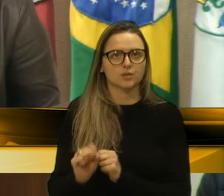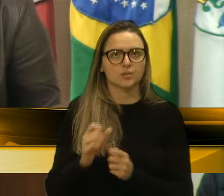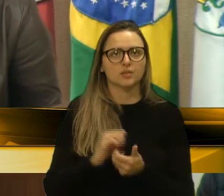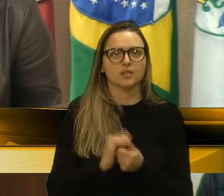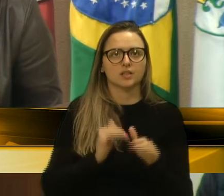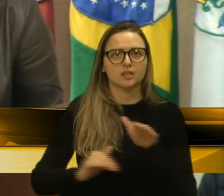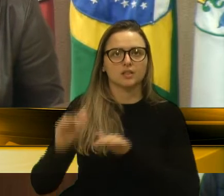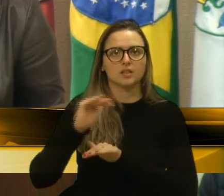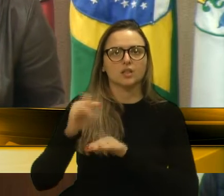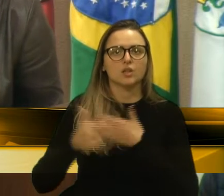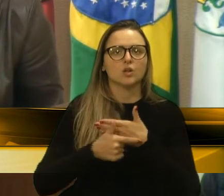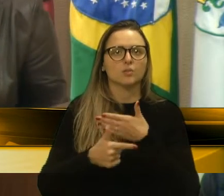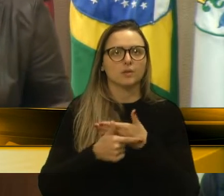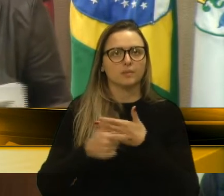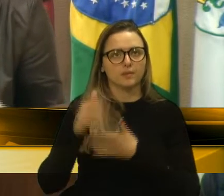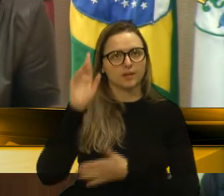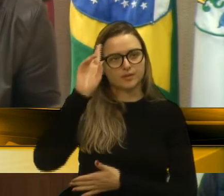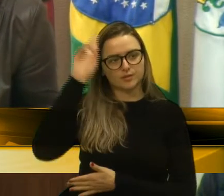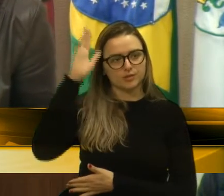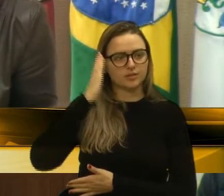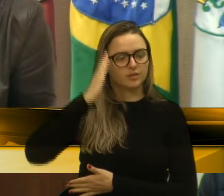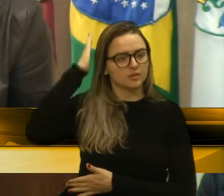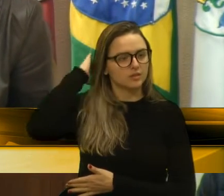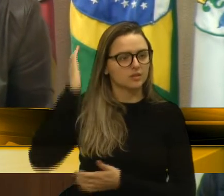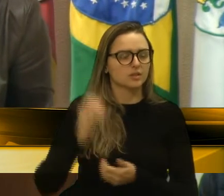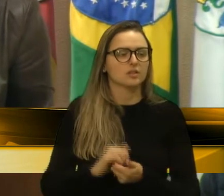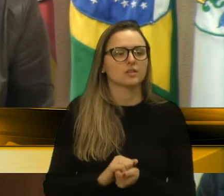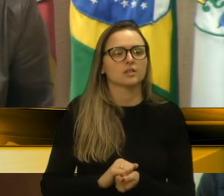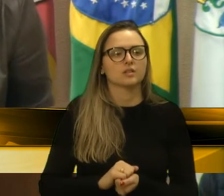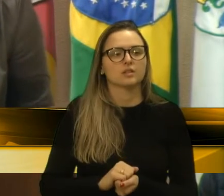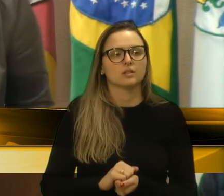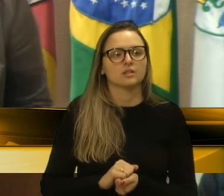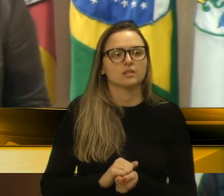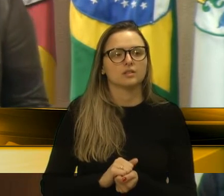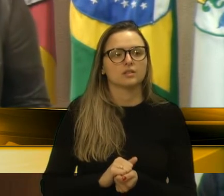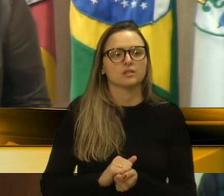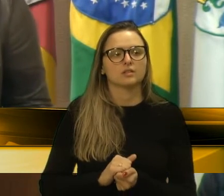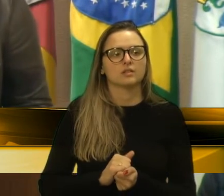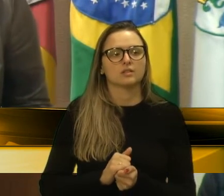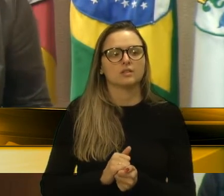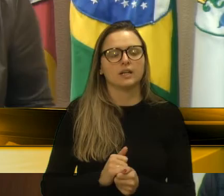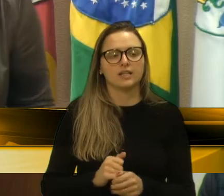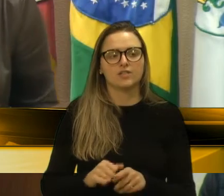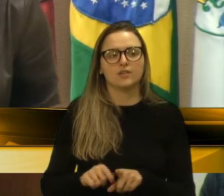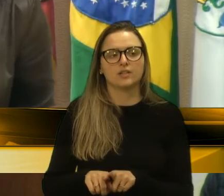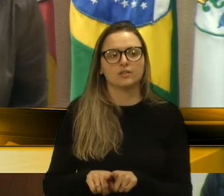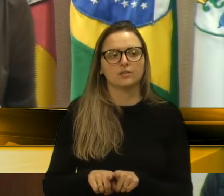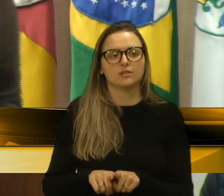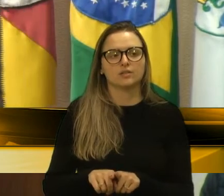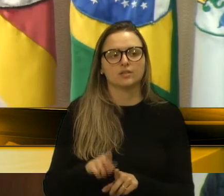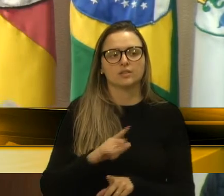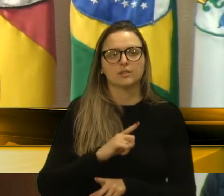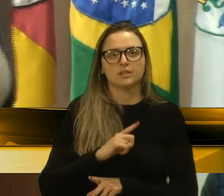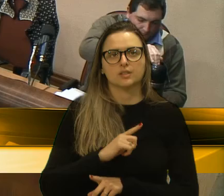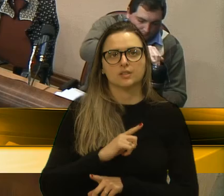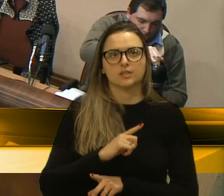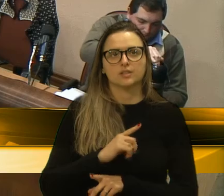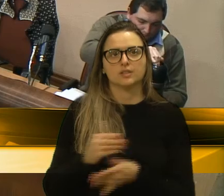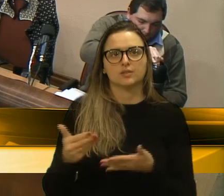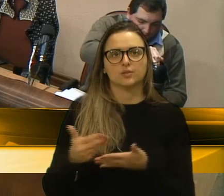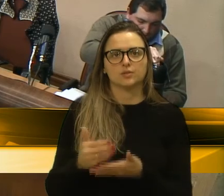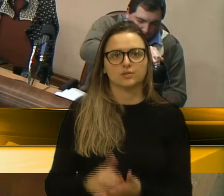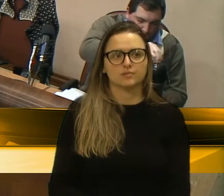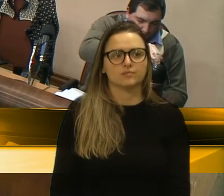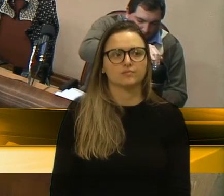a sua função de prefeito, o que é normal para Caxias do Sul atualmente, infelizmente.